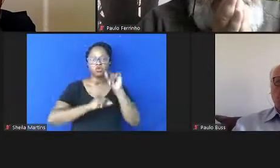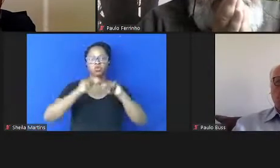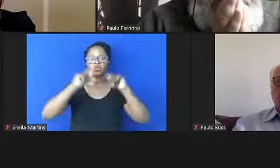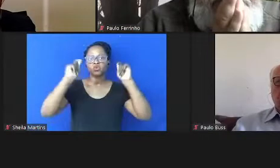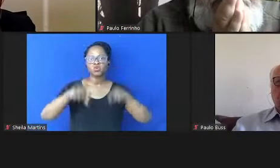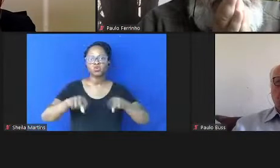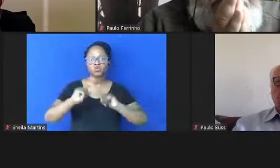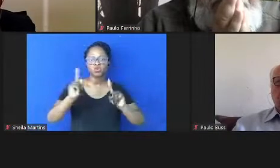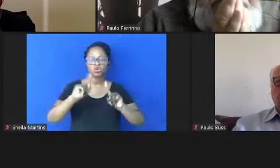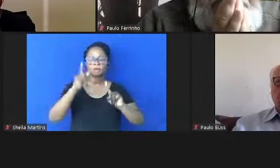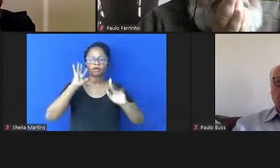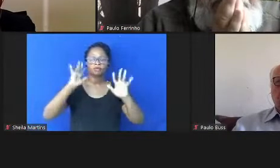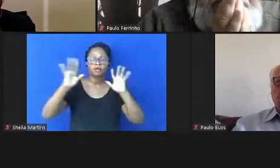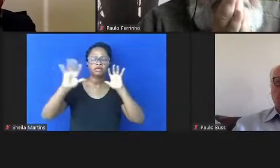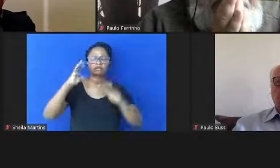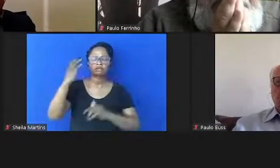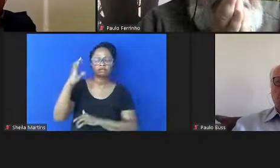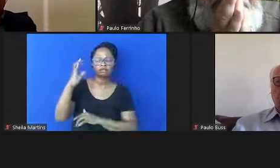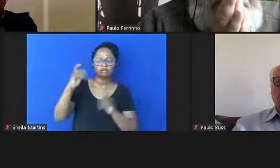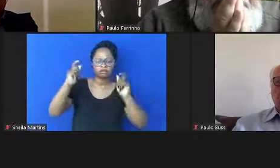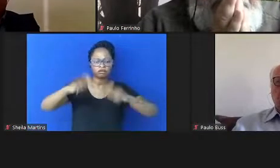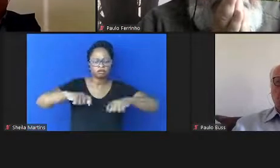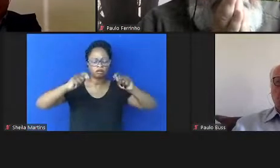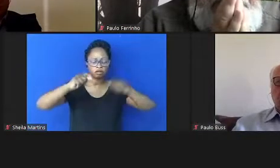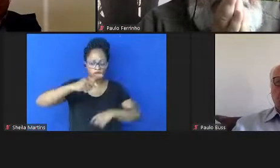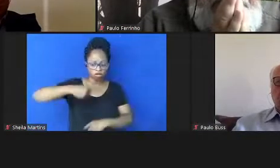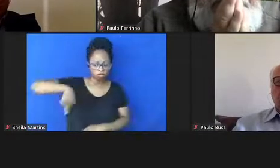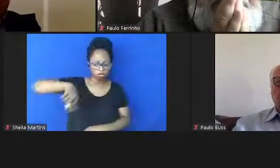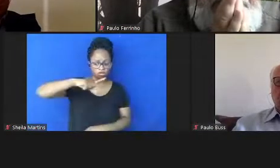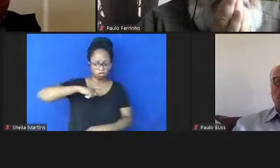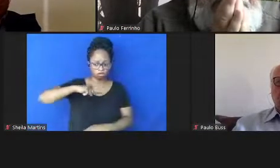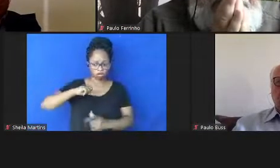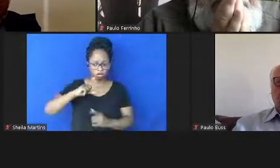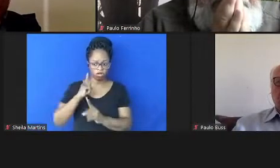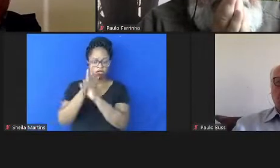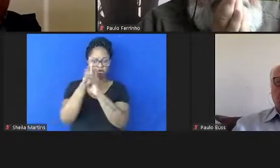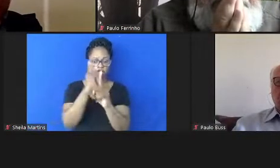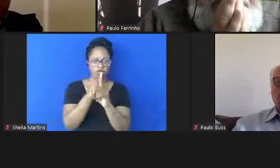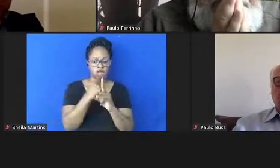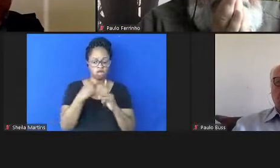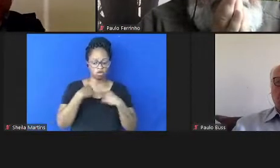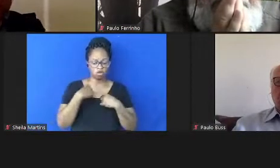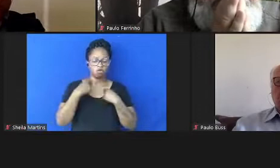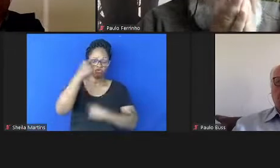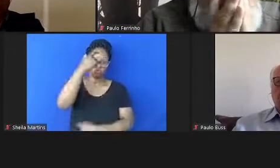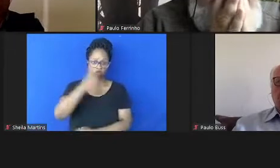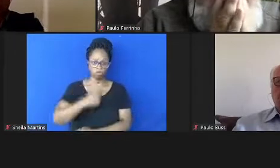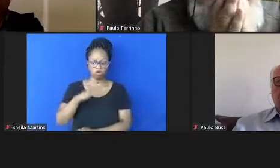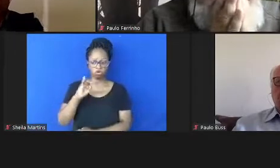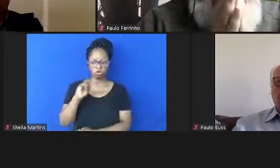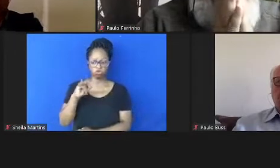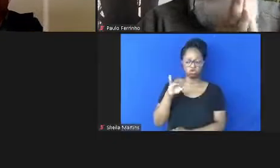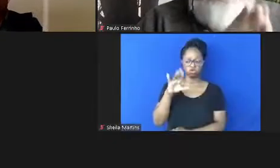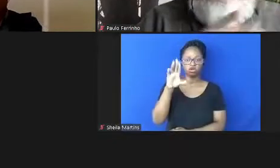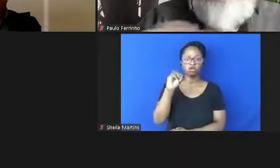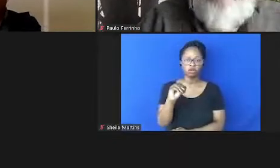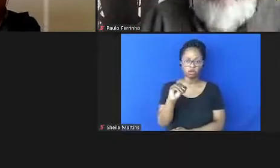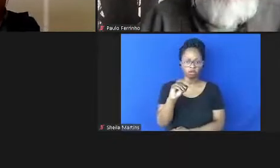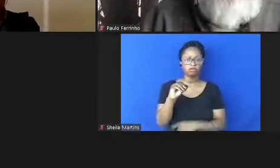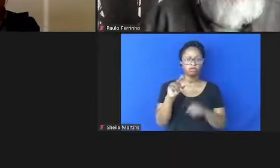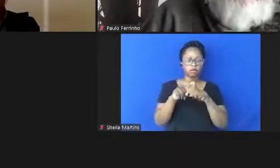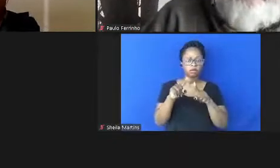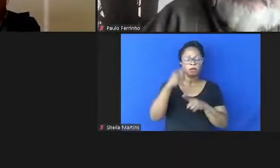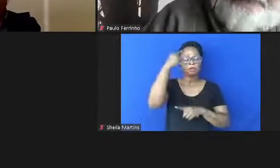as excelências das relações que nós temos, quer na Embaixada, quer no Consulado-Geral, com esta extraordinária instituição, que é a Fio Cruz.